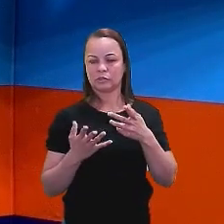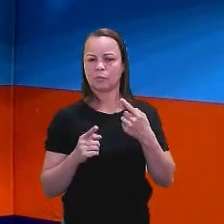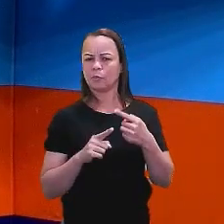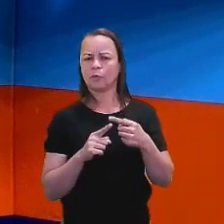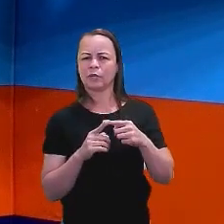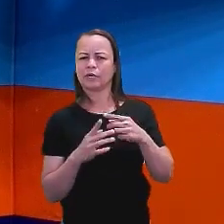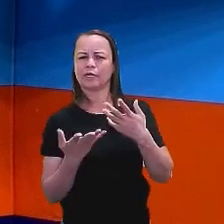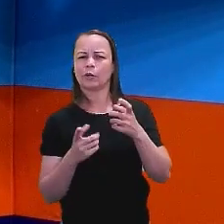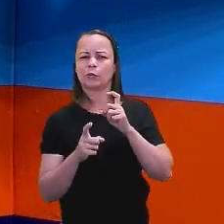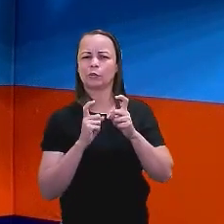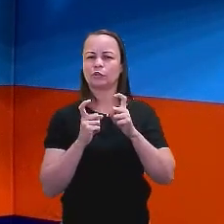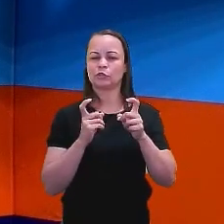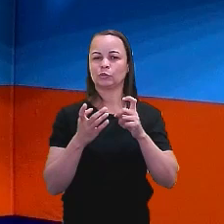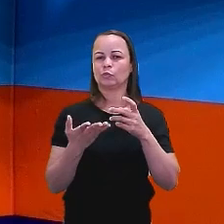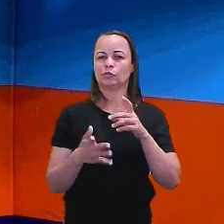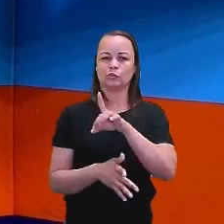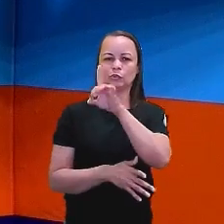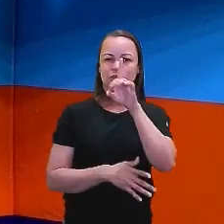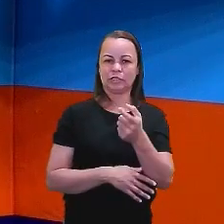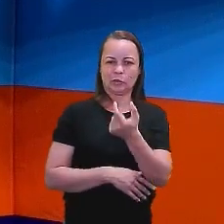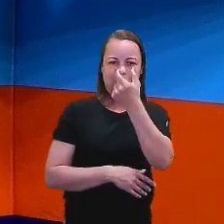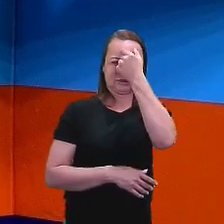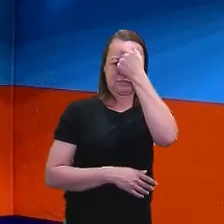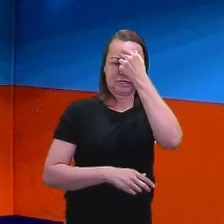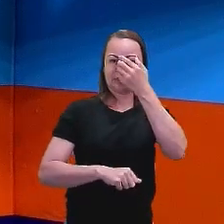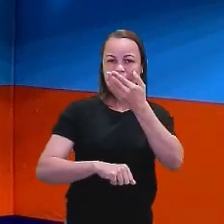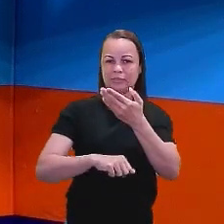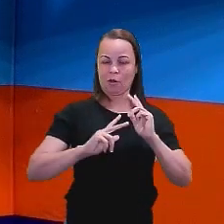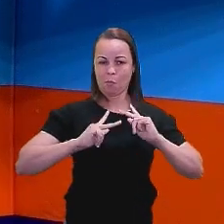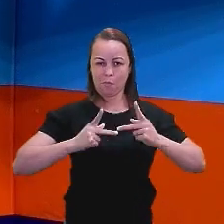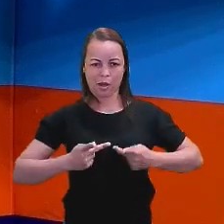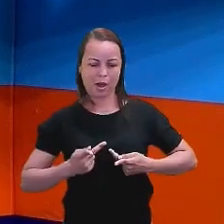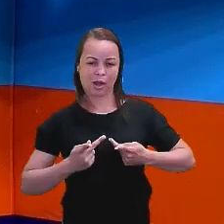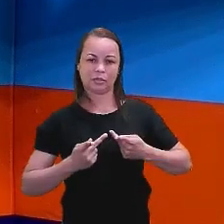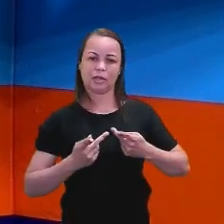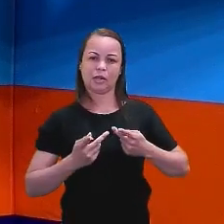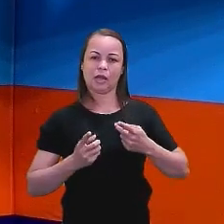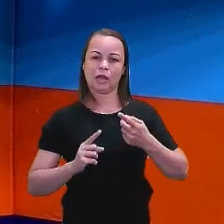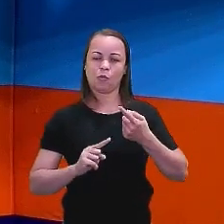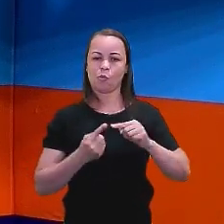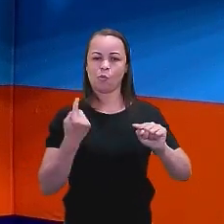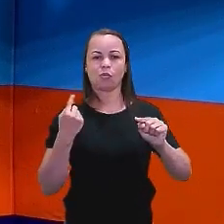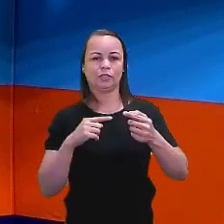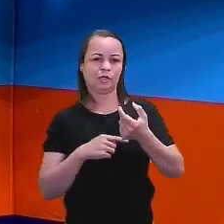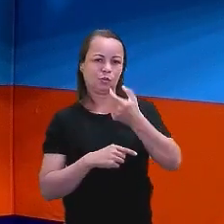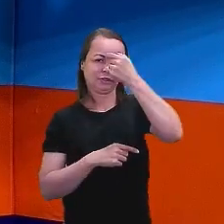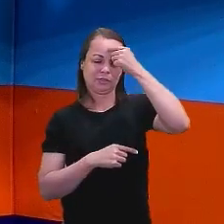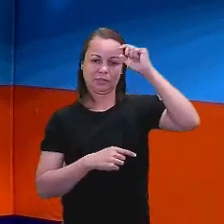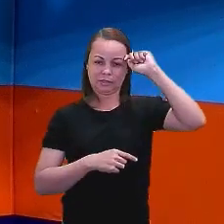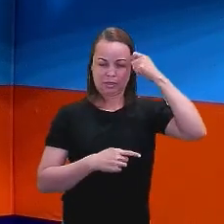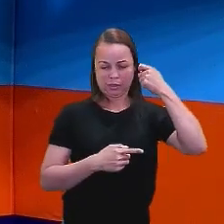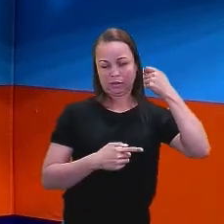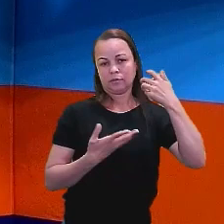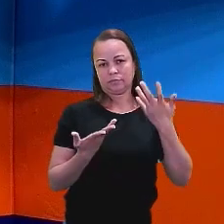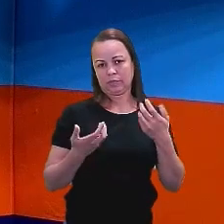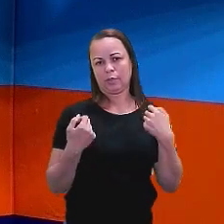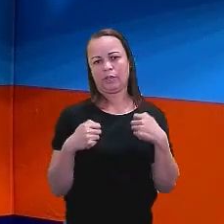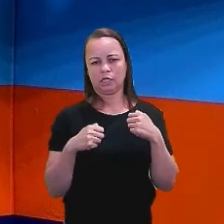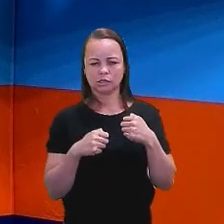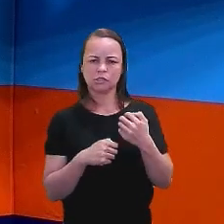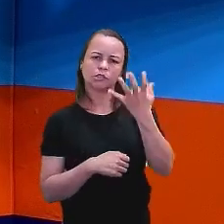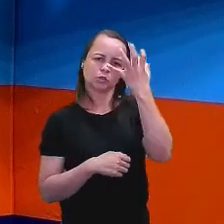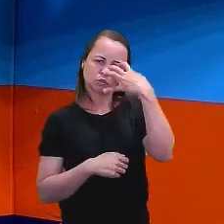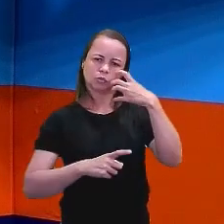Humana ao invés de Consciência Negra, é que a gente vai dizer, é preciso sim um debate sério,